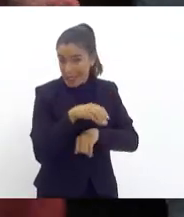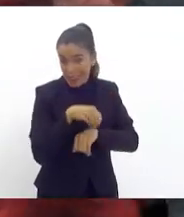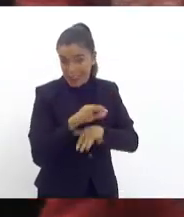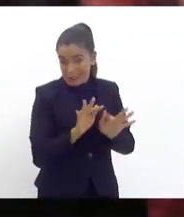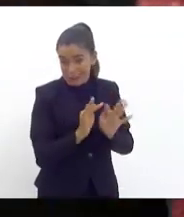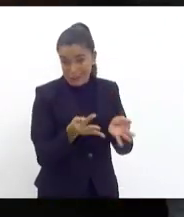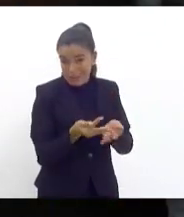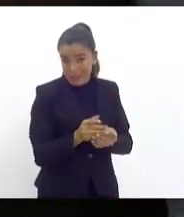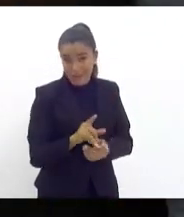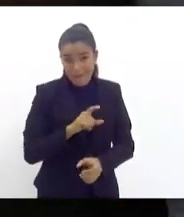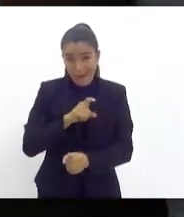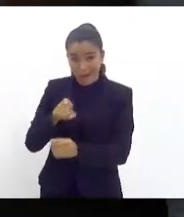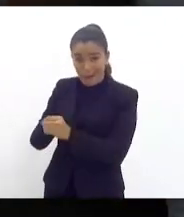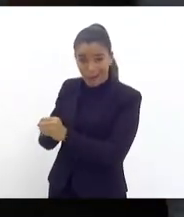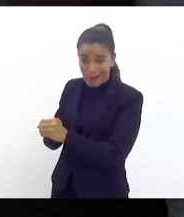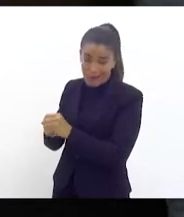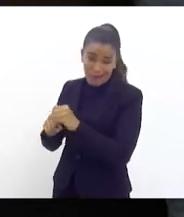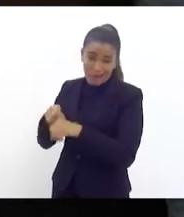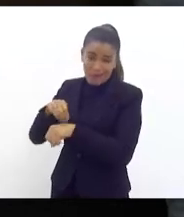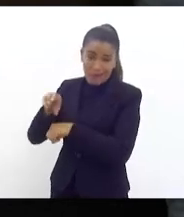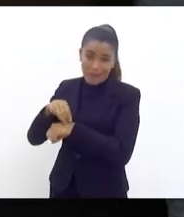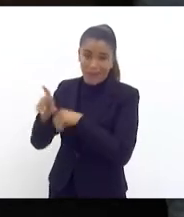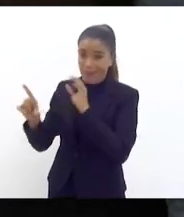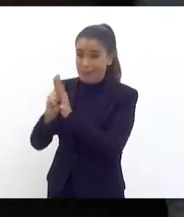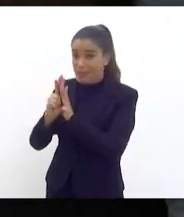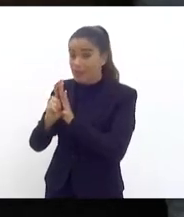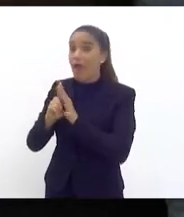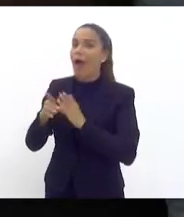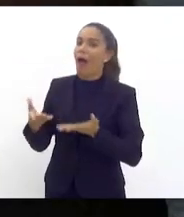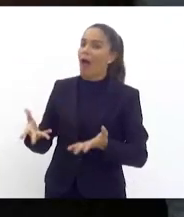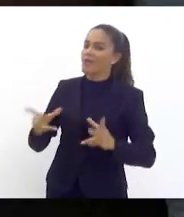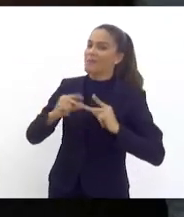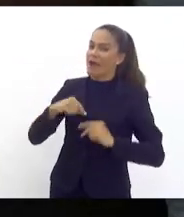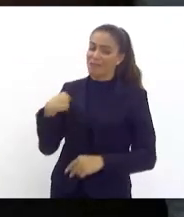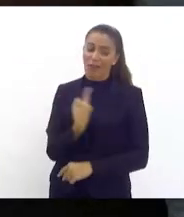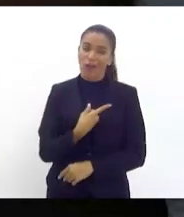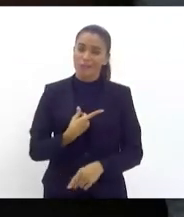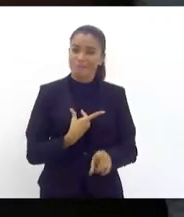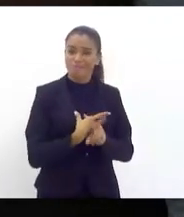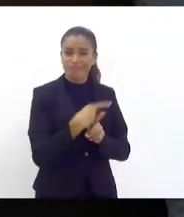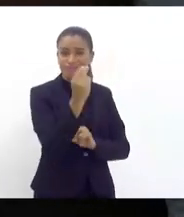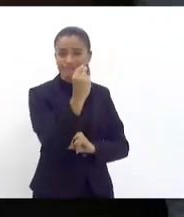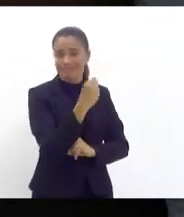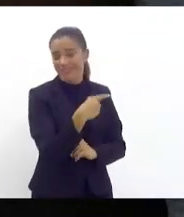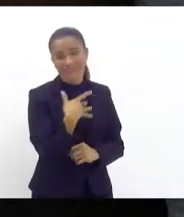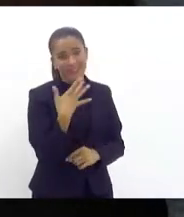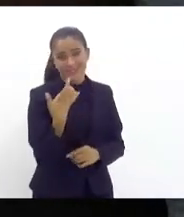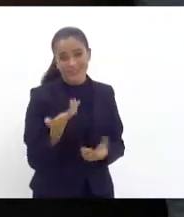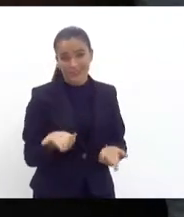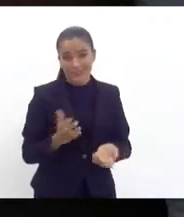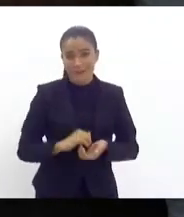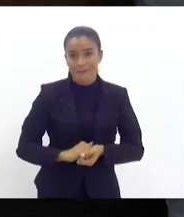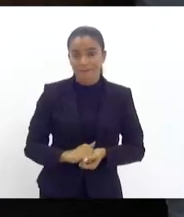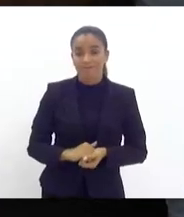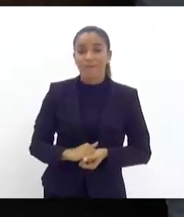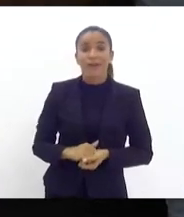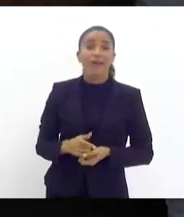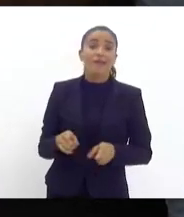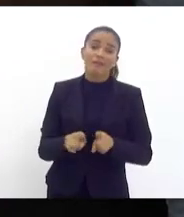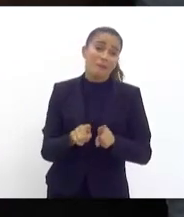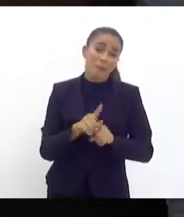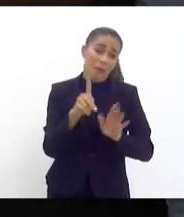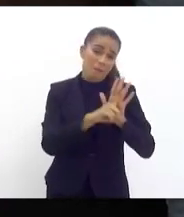simples, voltaria a ser uma indicação legislativa, e aí sim, no mérito, nós venceríamos a pauta e seria